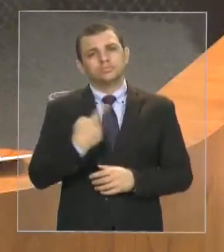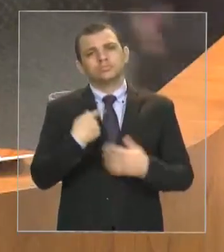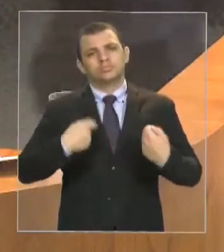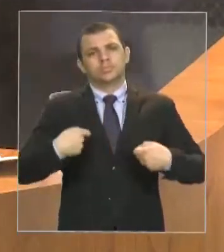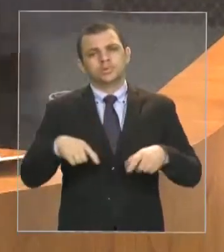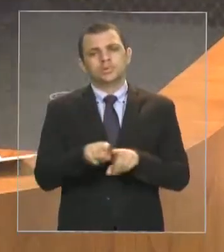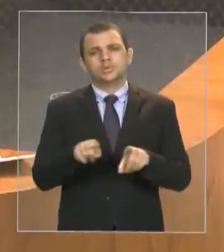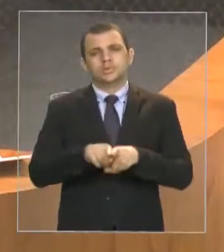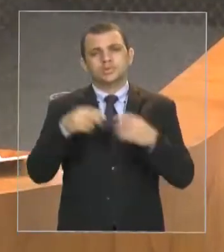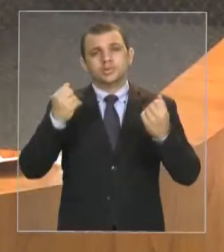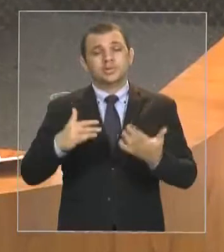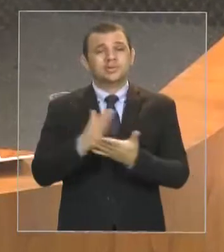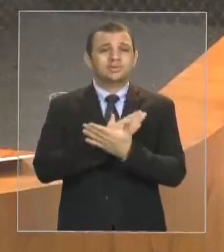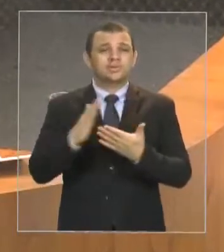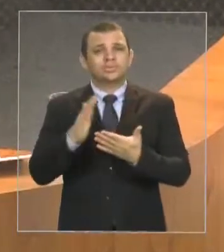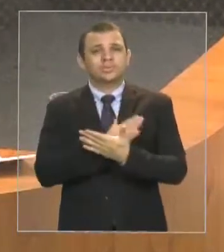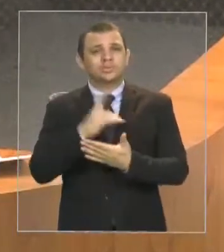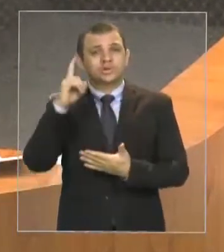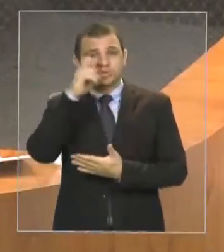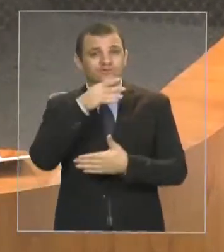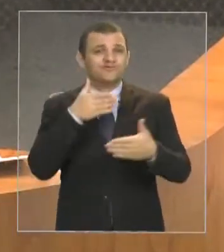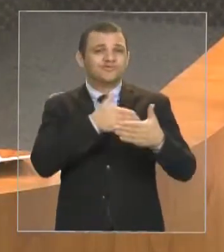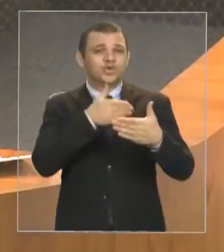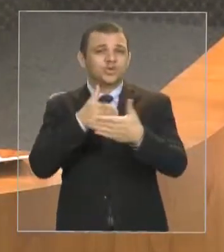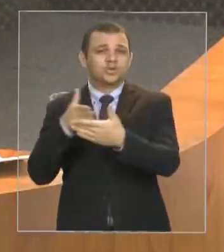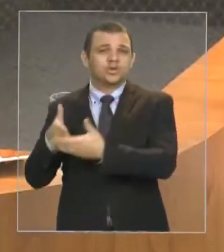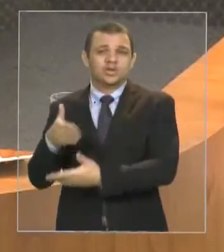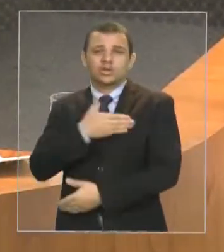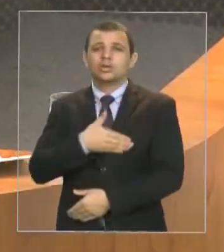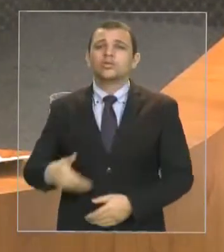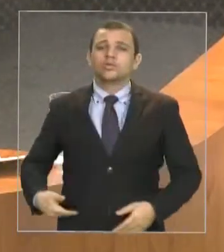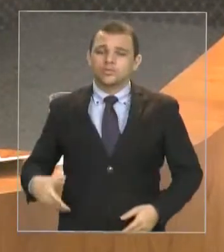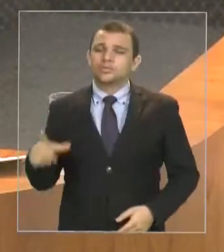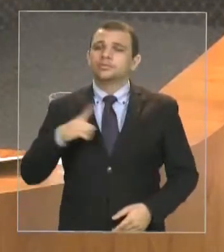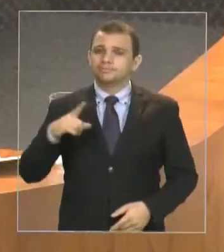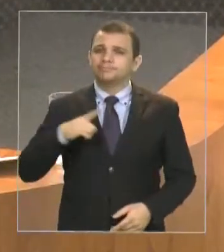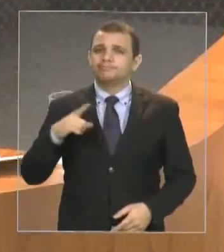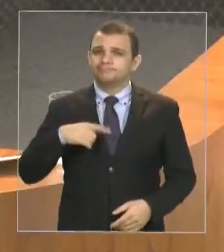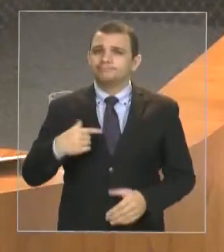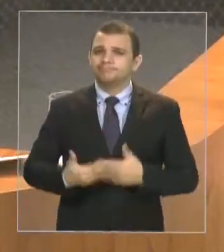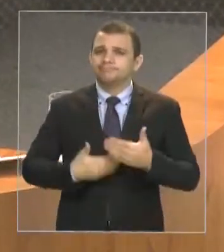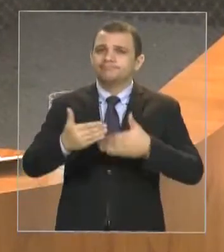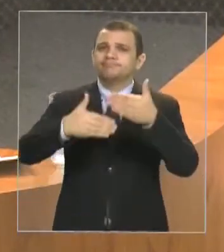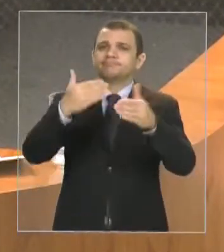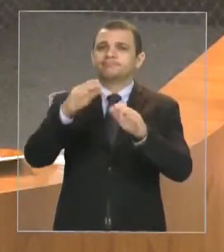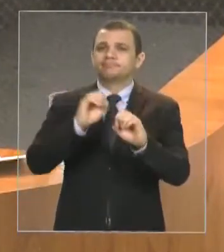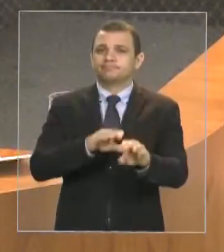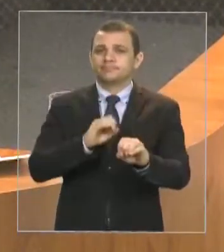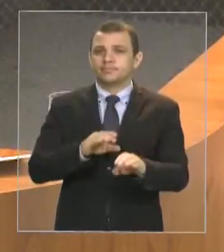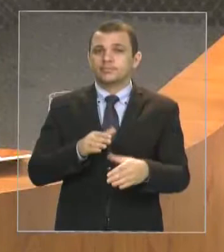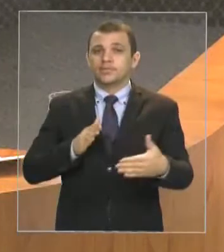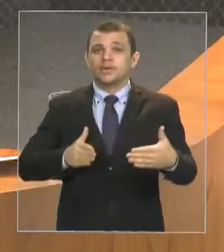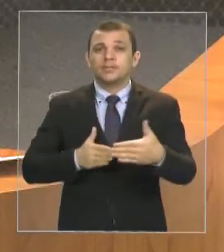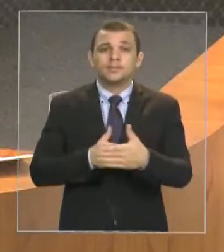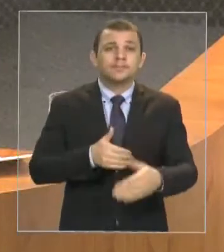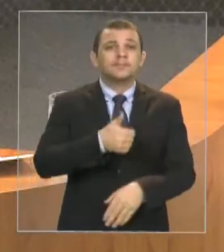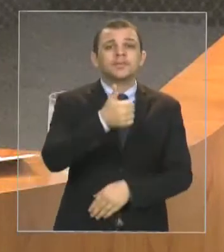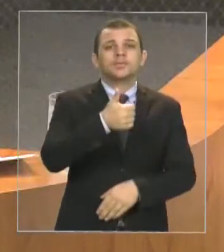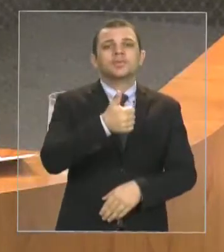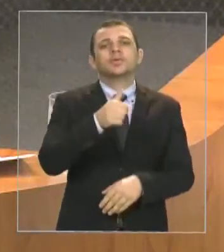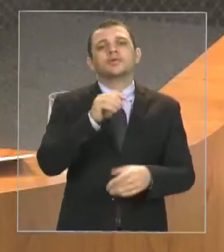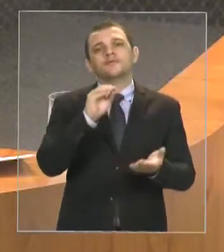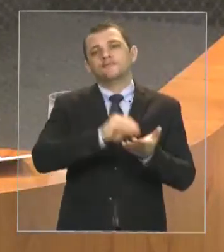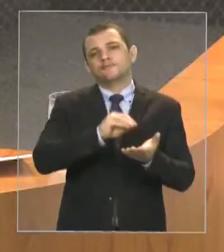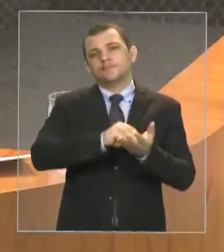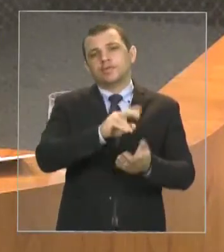de alguns entraves que o governo tem enfrentado nessa política de avanço educacional. E o primeiro deles é a falta de conservação do